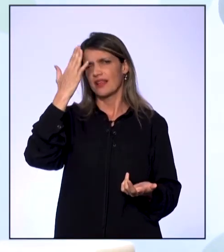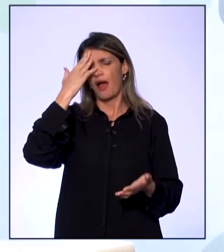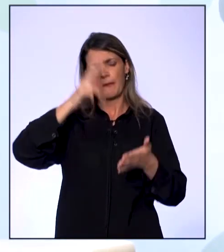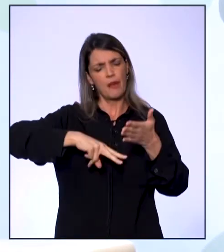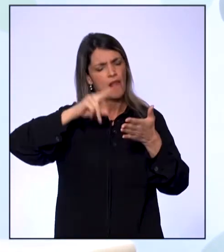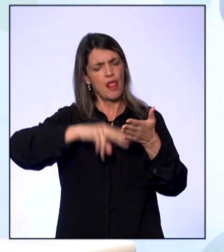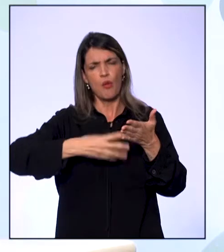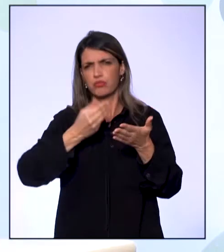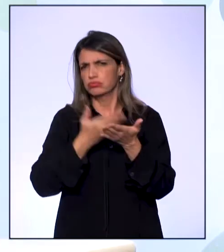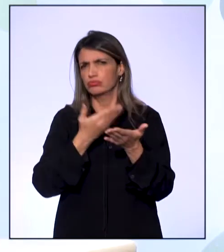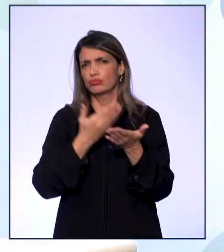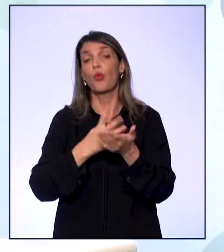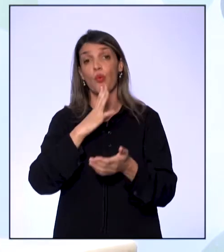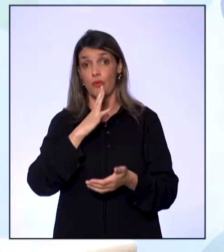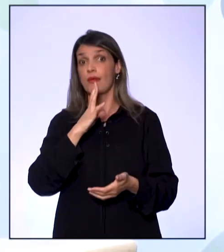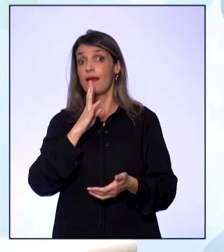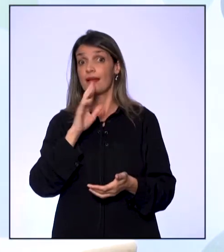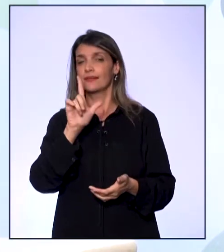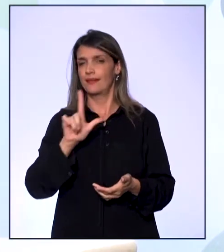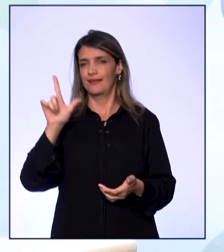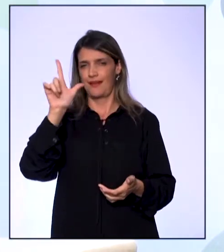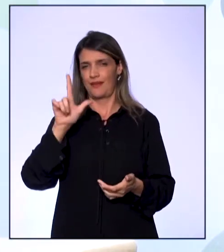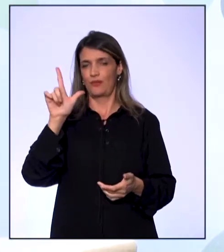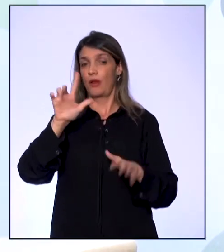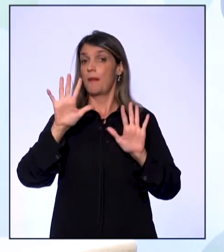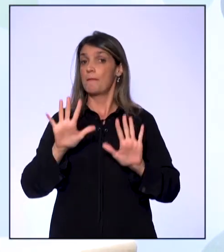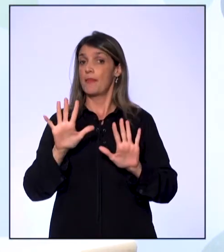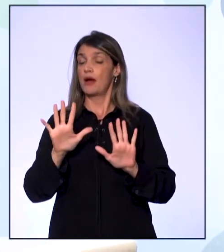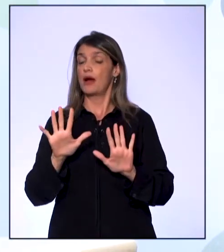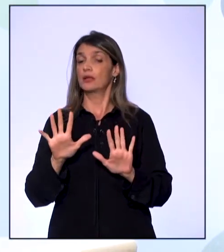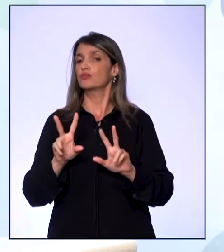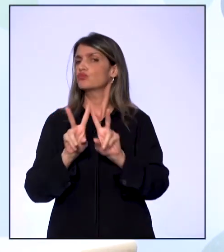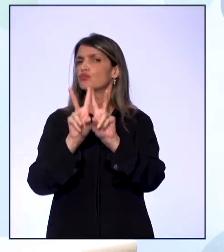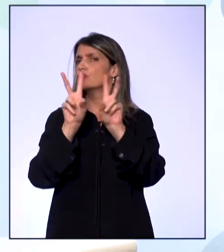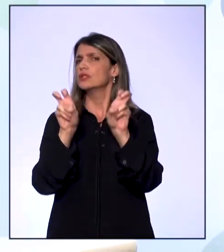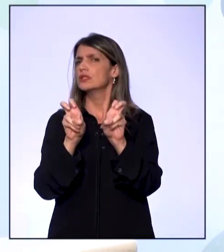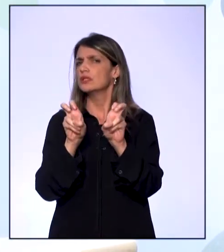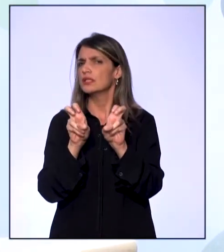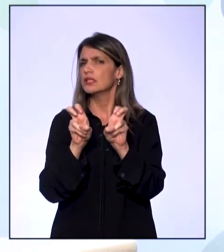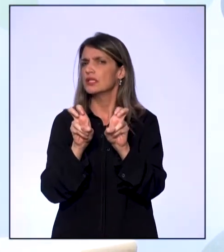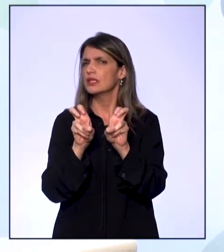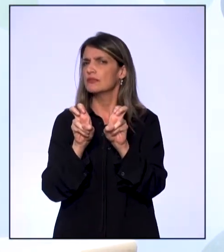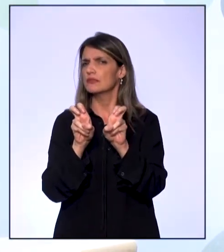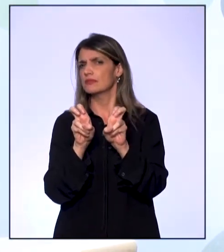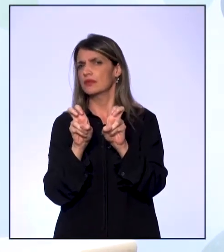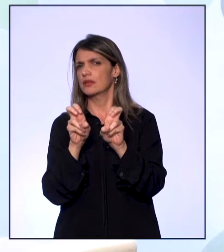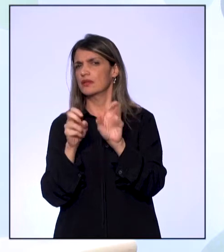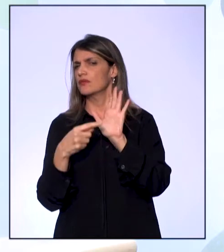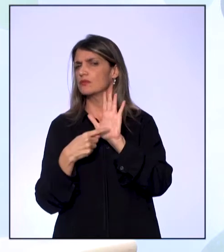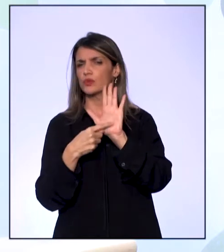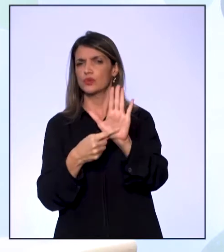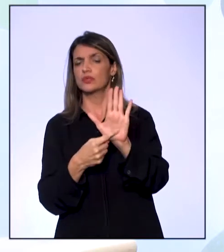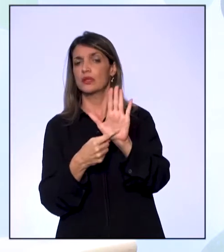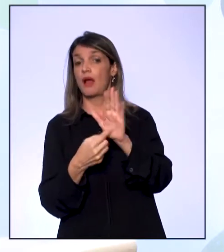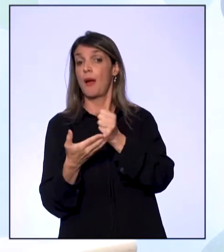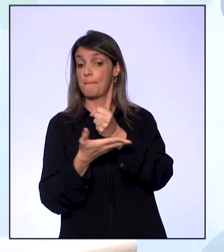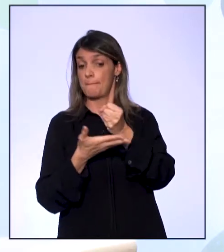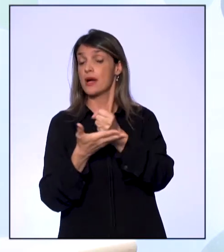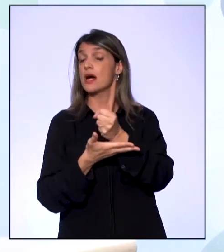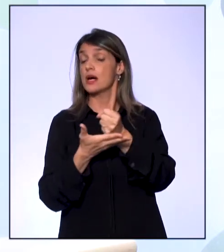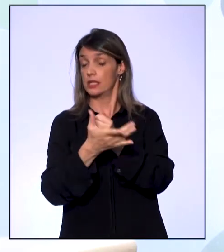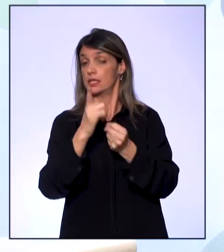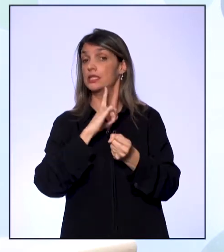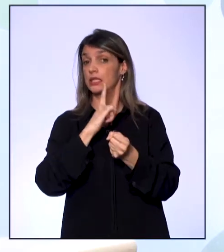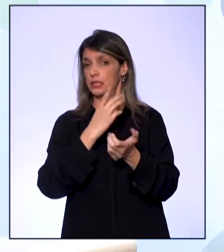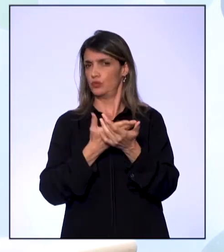estudou muito e conhece. E essa elaboração do tema dele, o assunto que ele vai seguir, é seguido em base de estudo. E ele